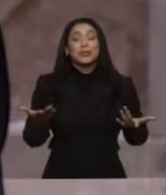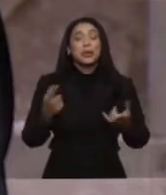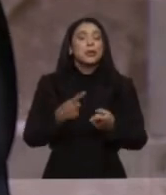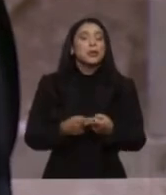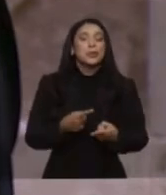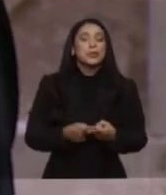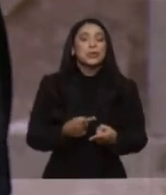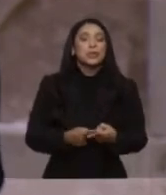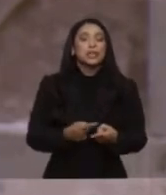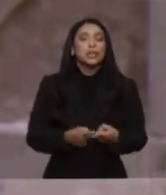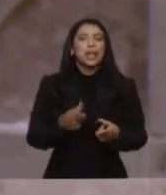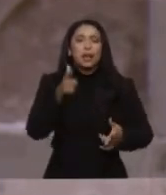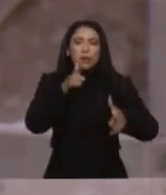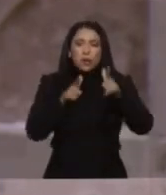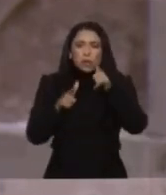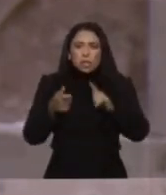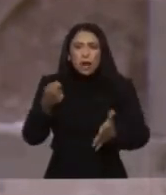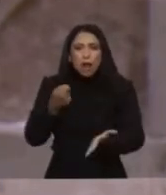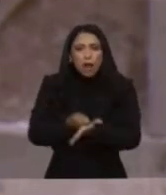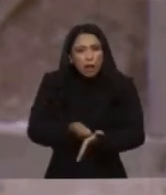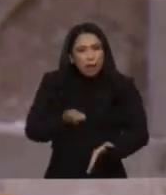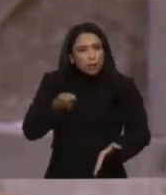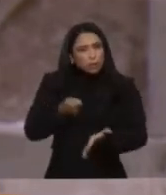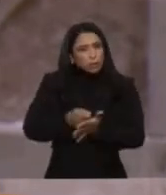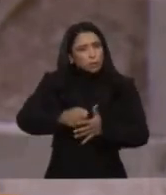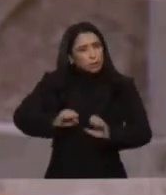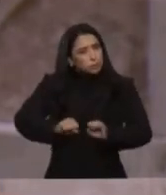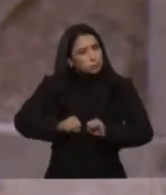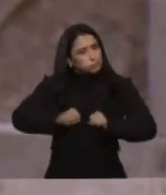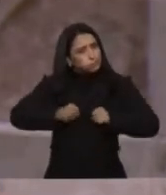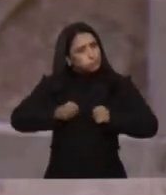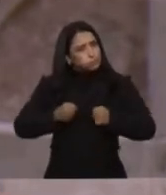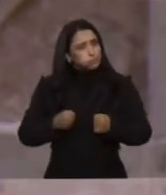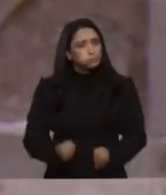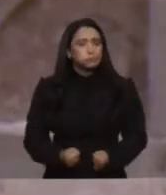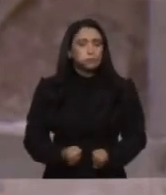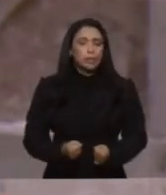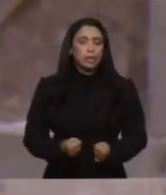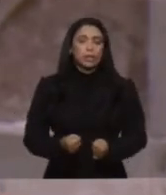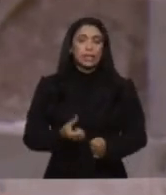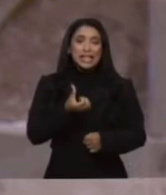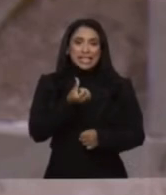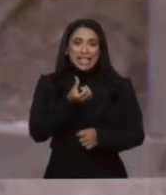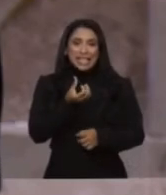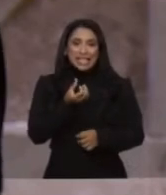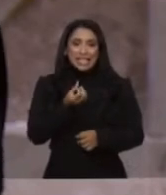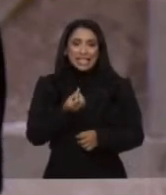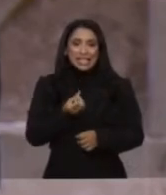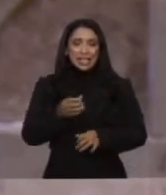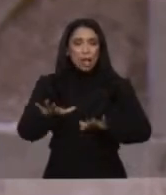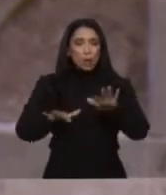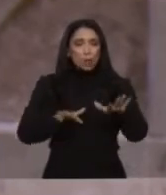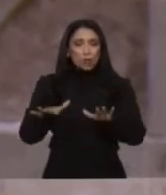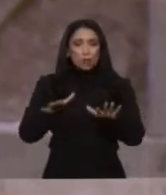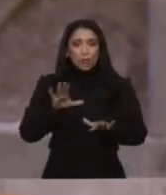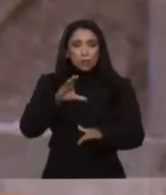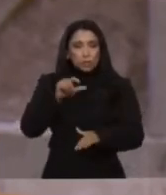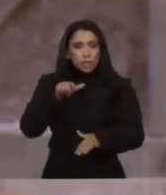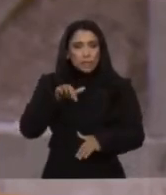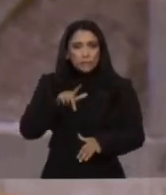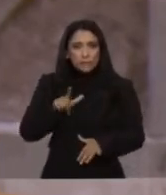democracia é conquistada a duras penas. Com 60 movimentos civis ao longo dos 500 anos,